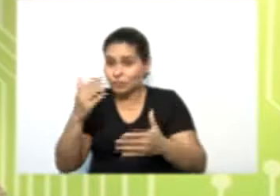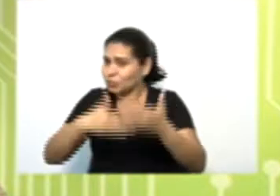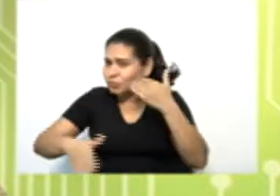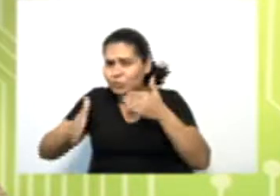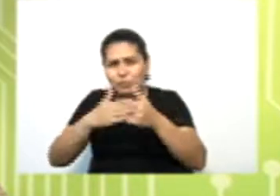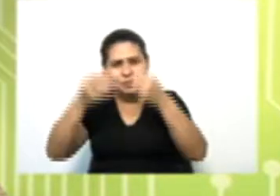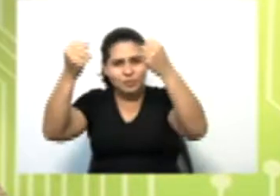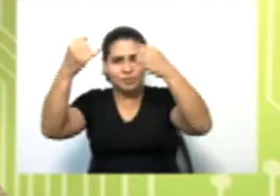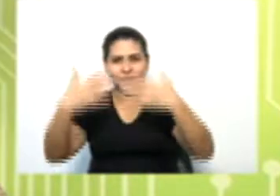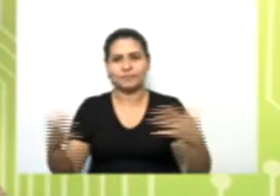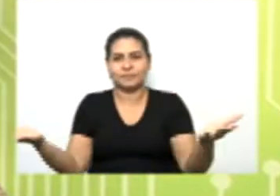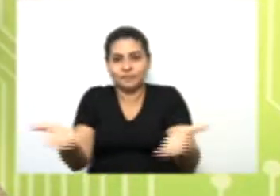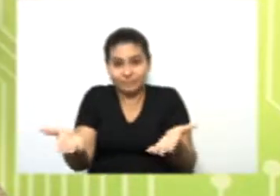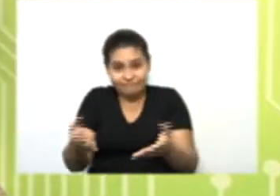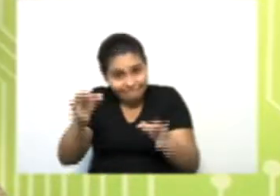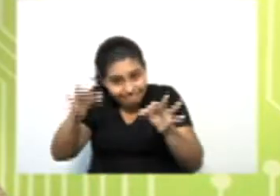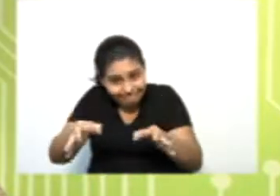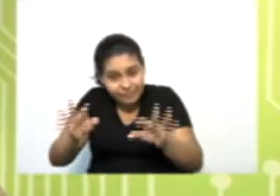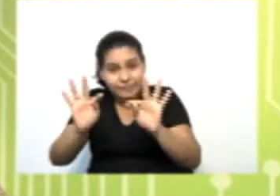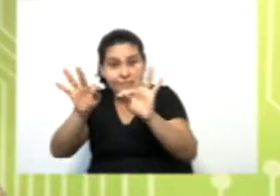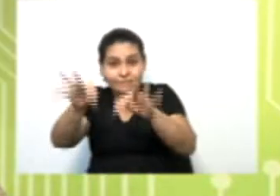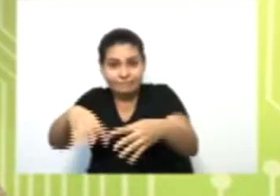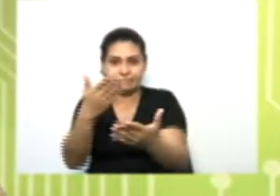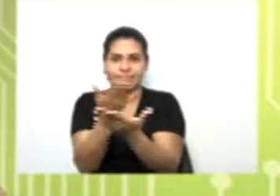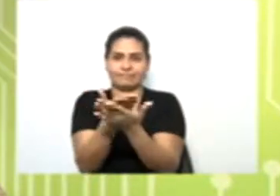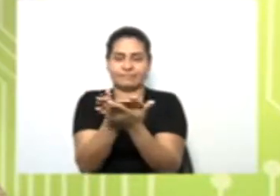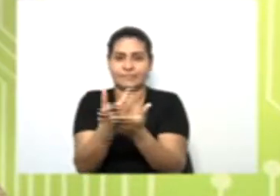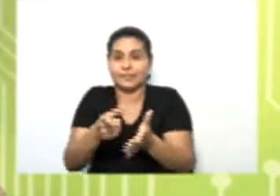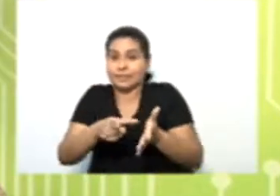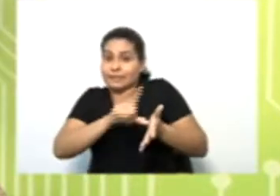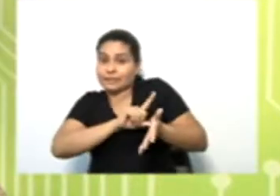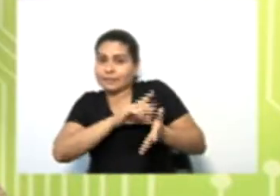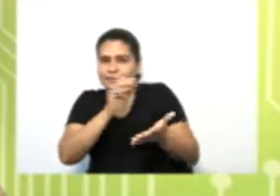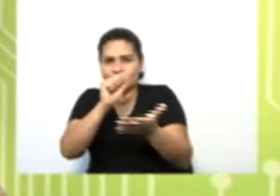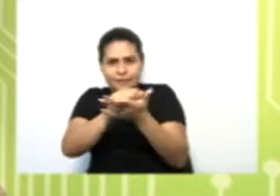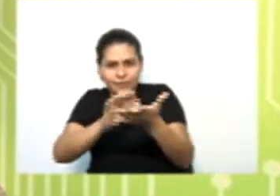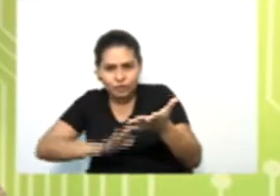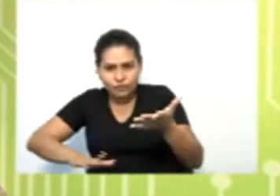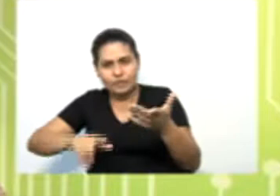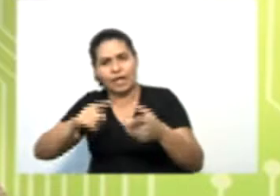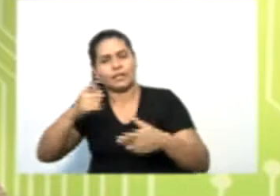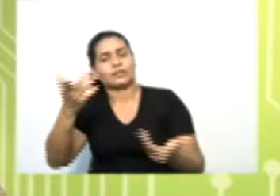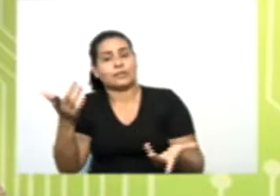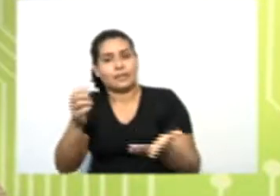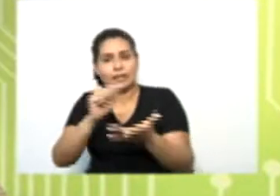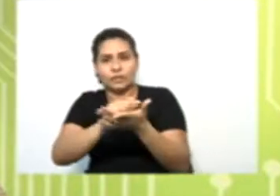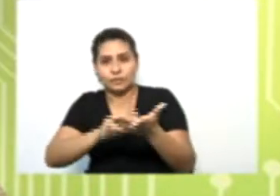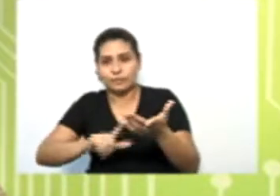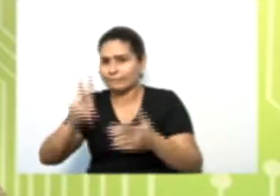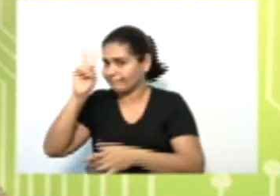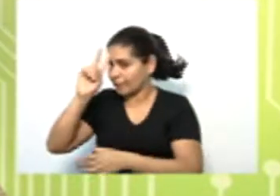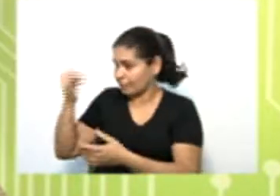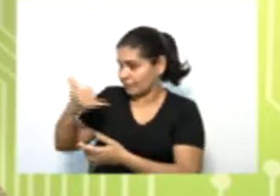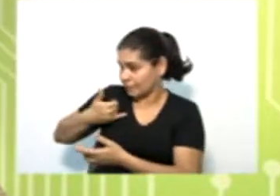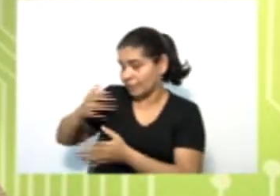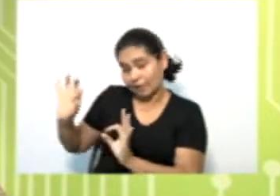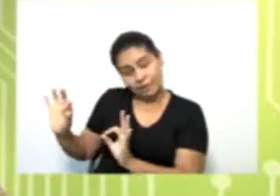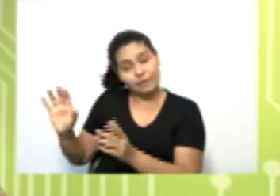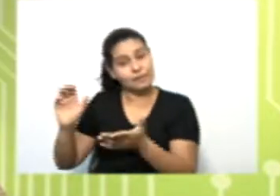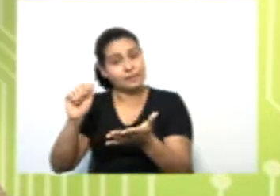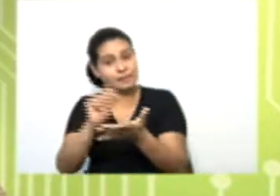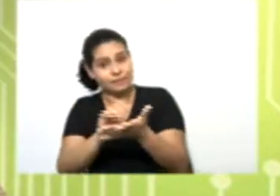tudo que nós vamos falar hoje aqui, tá certo? No final da aula também, antes das atividades, dos exercícios, me lembra aí, tá, professor Gilberto? Antes